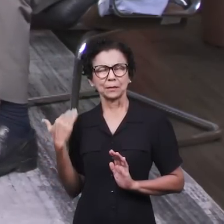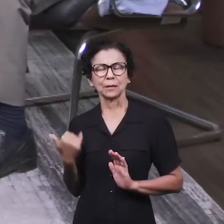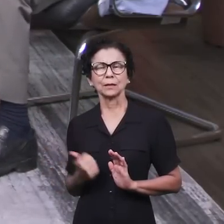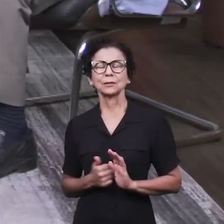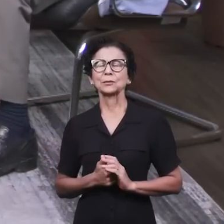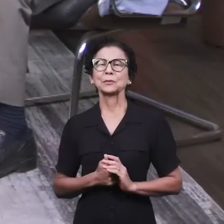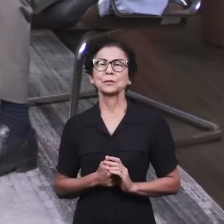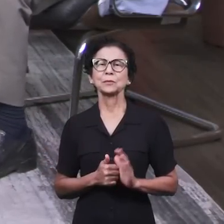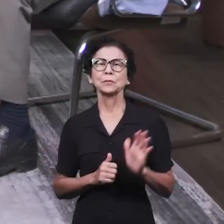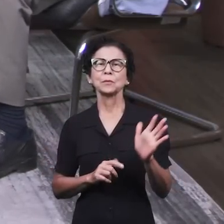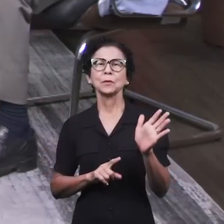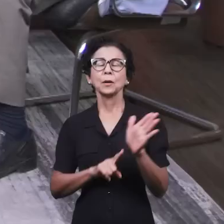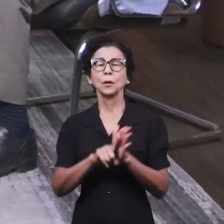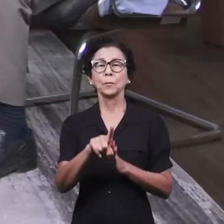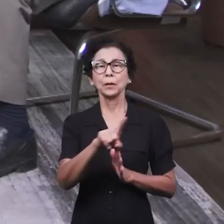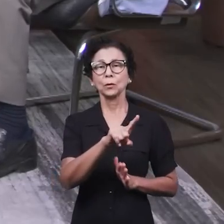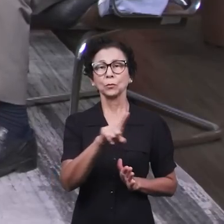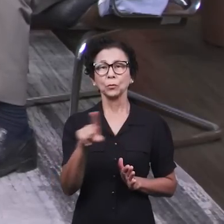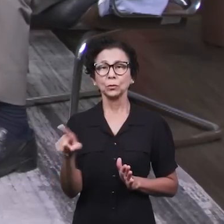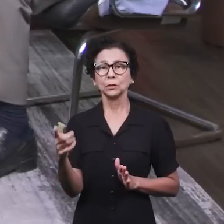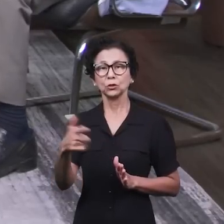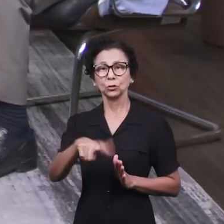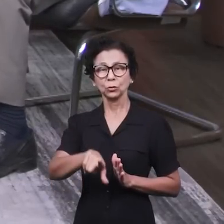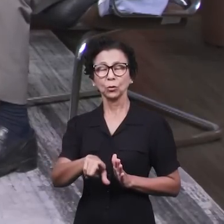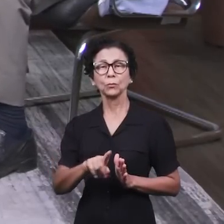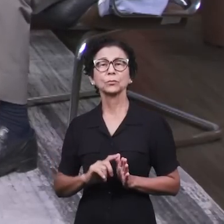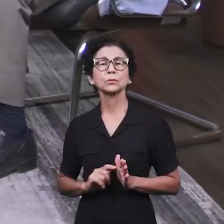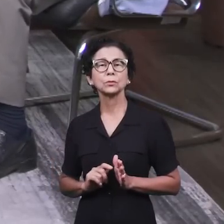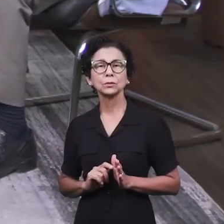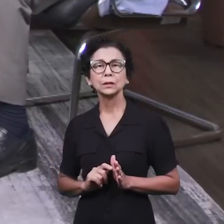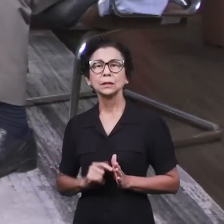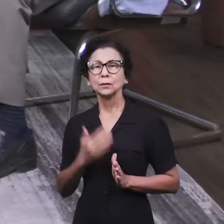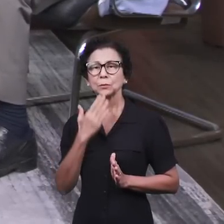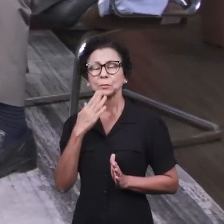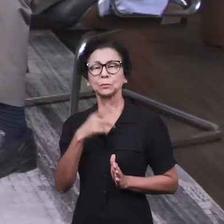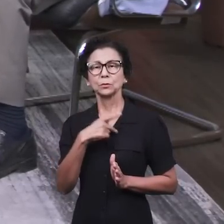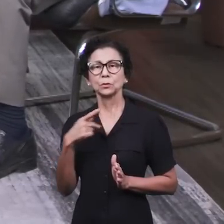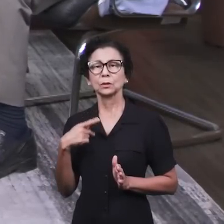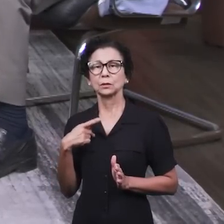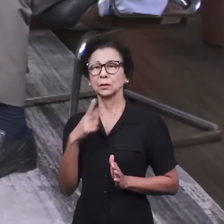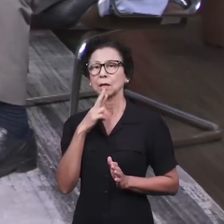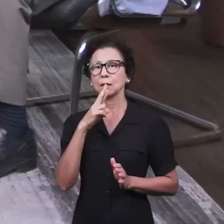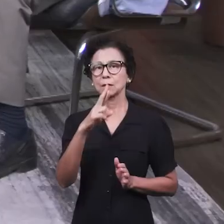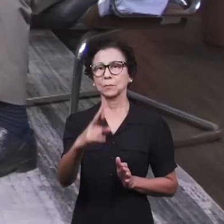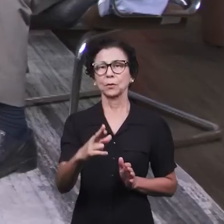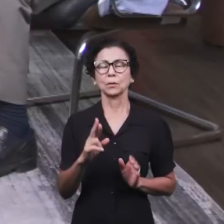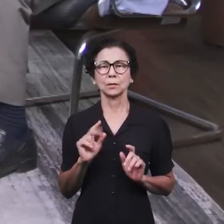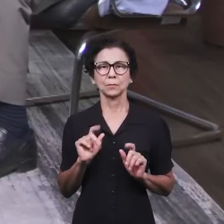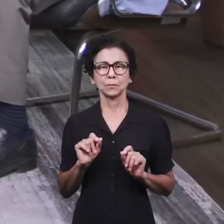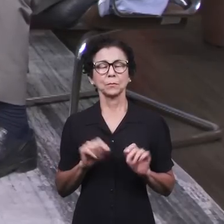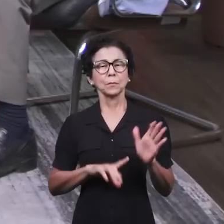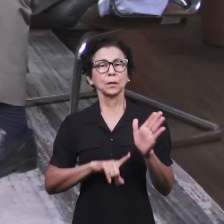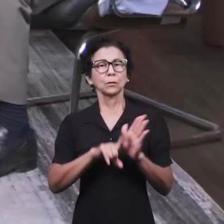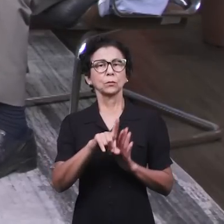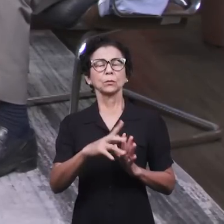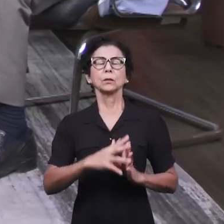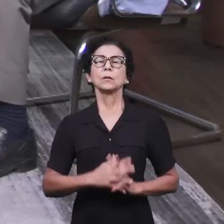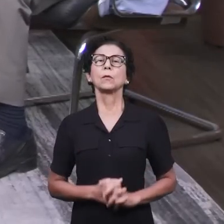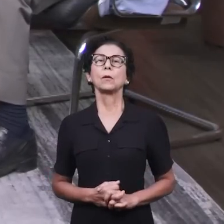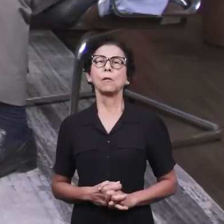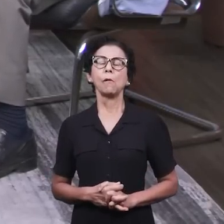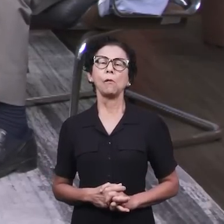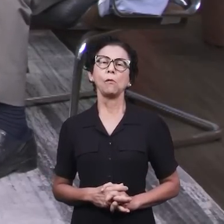deixamos uma pergunta no ar. Eu vou fazer novamente essa pergunta e pedir ao pastor Gedeu para já trazer a resposta a essa pergunta. A pergunta